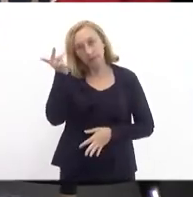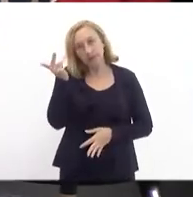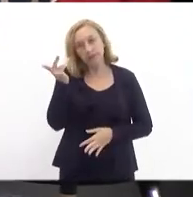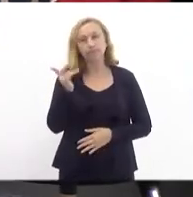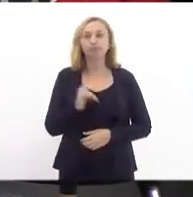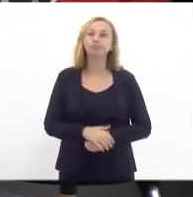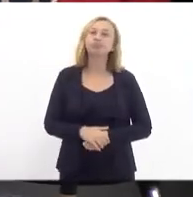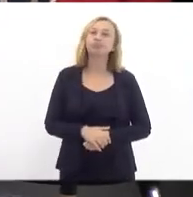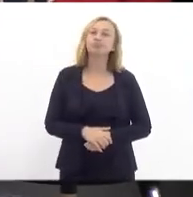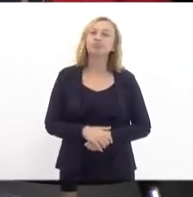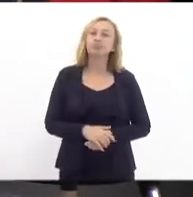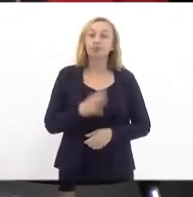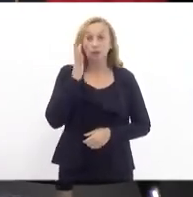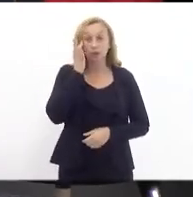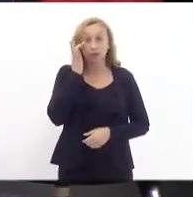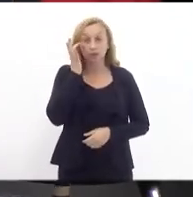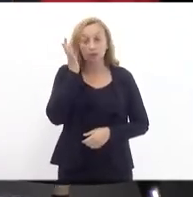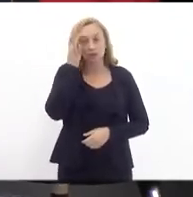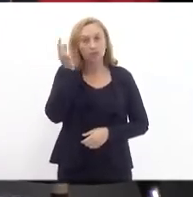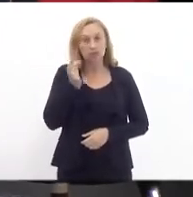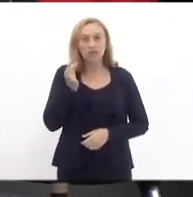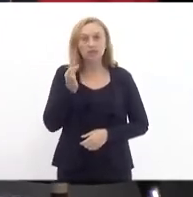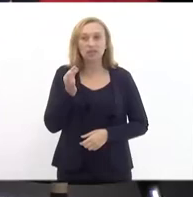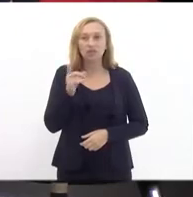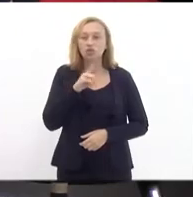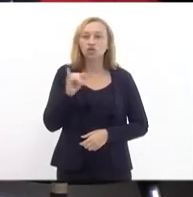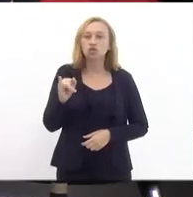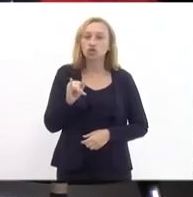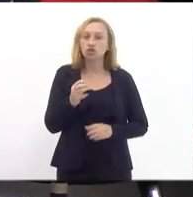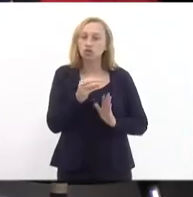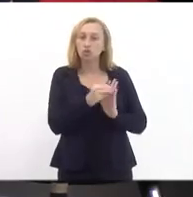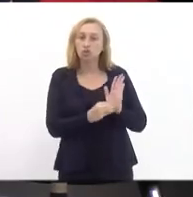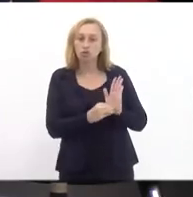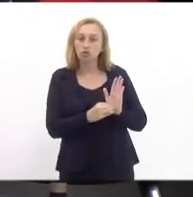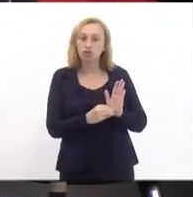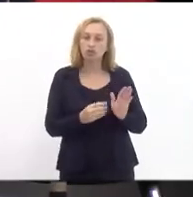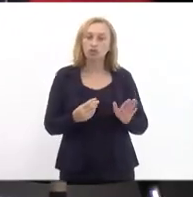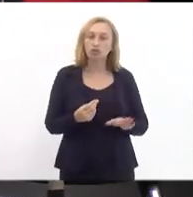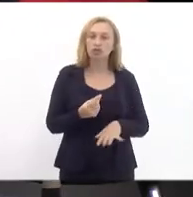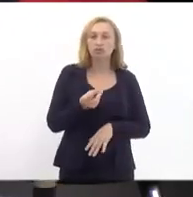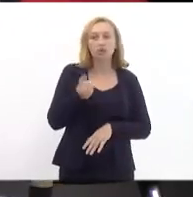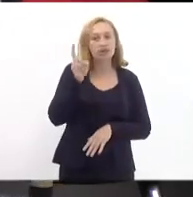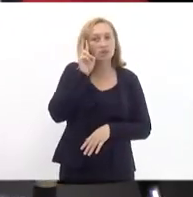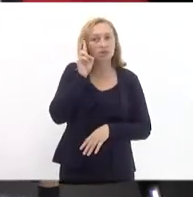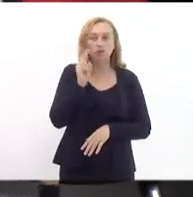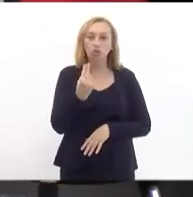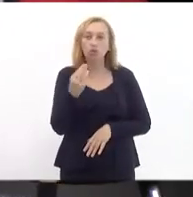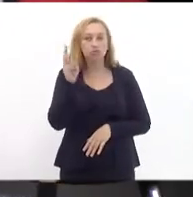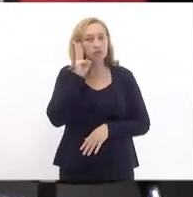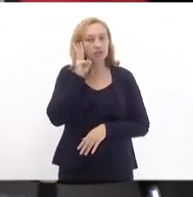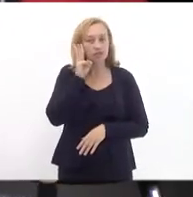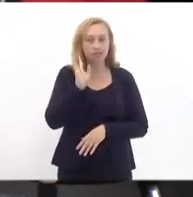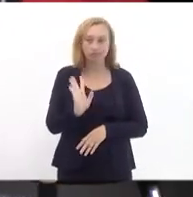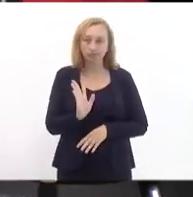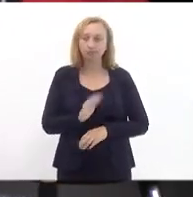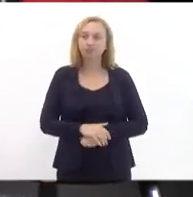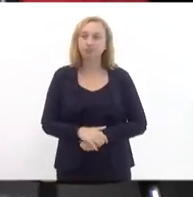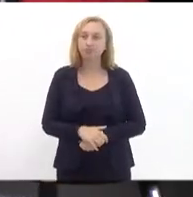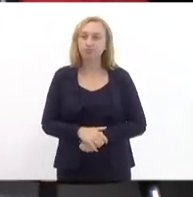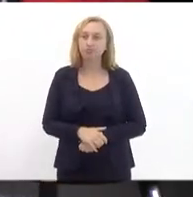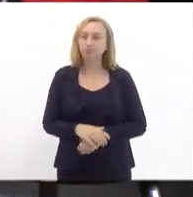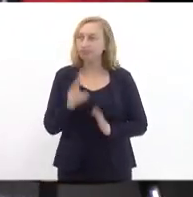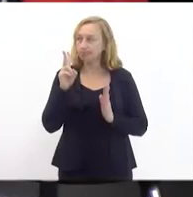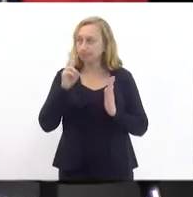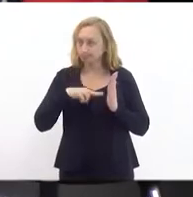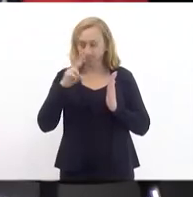Né? Porque eu não sei bem a data que saiu o ofício, foi segunda ou terça-feira. Bom, pode ser. Que é claro, com a